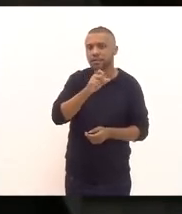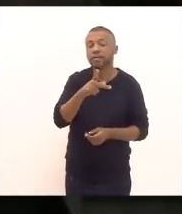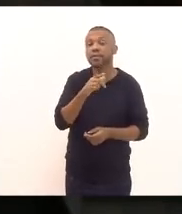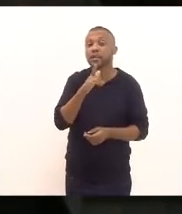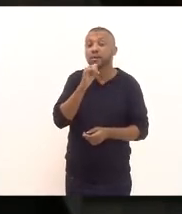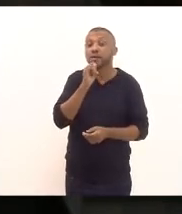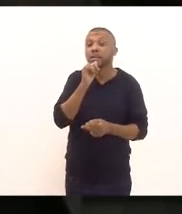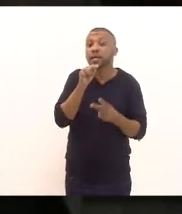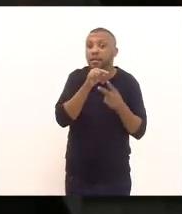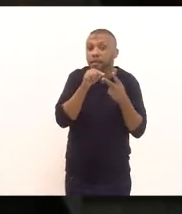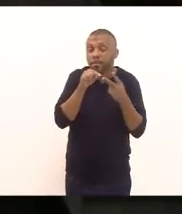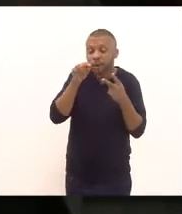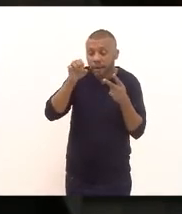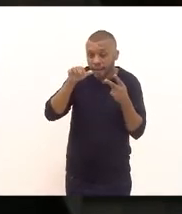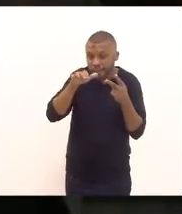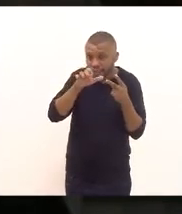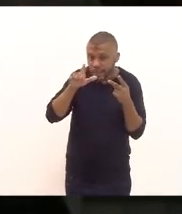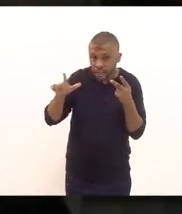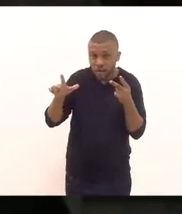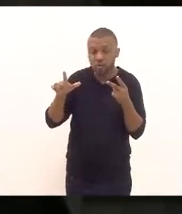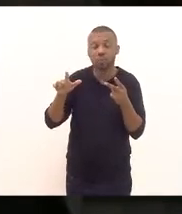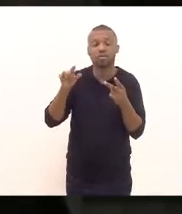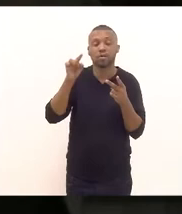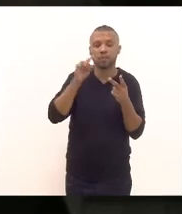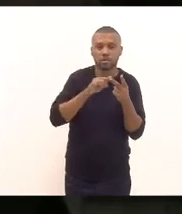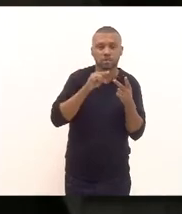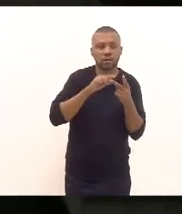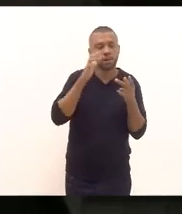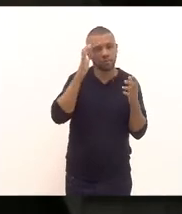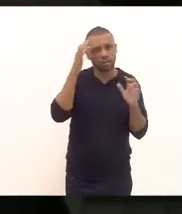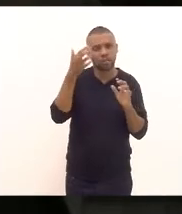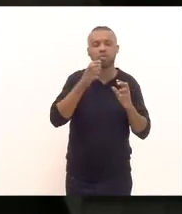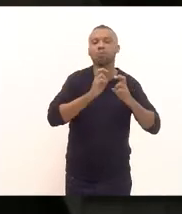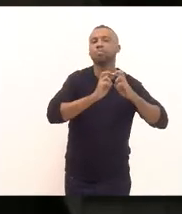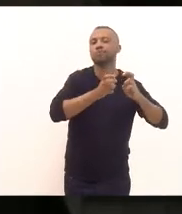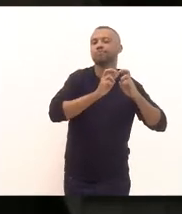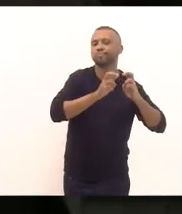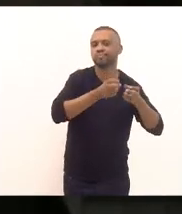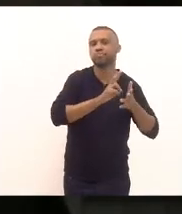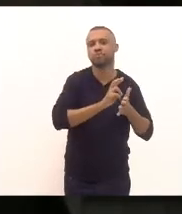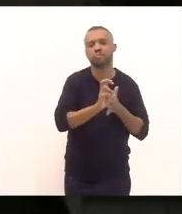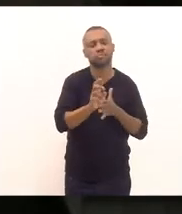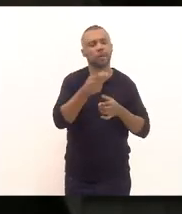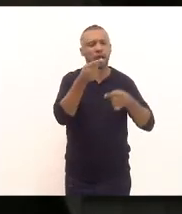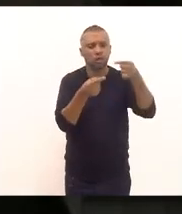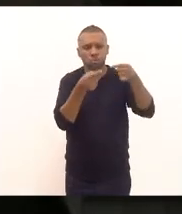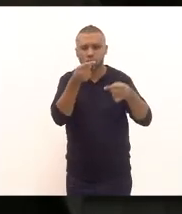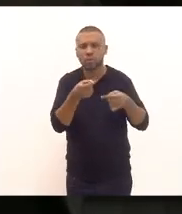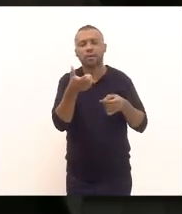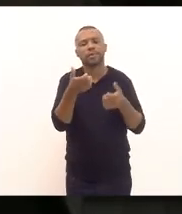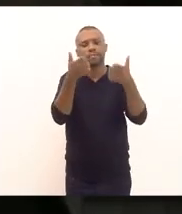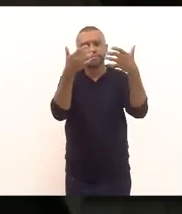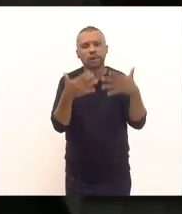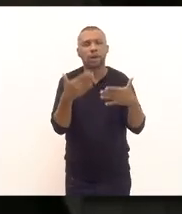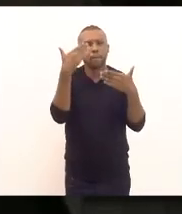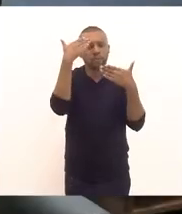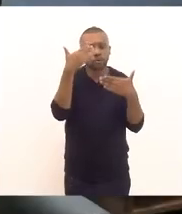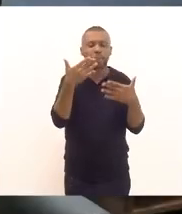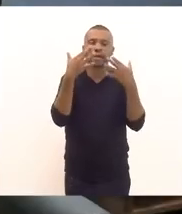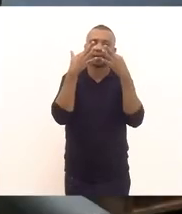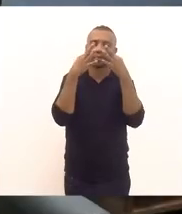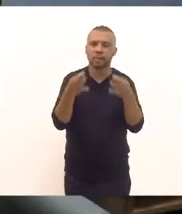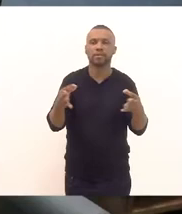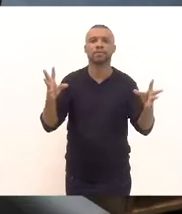exemplos a situação da enel no Noroeste do Estado EA situação do transporte Ferroviário de passageiros é uma discussão queria fazer obrigado pela